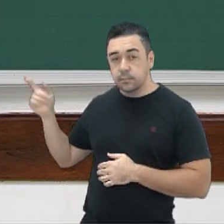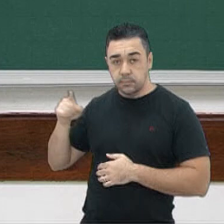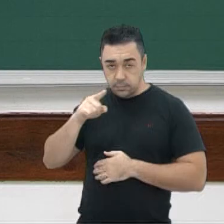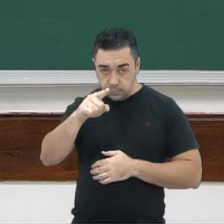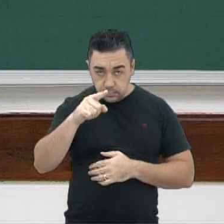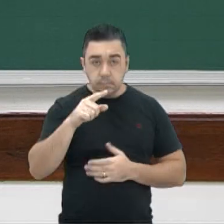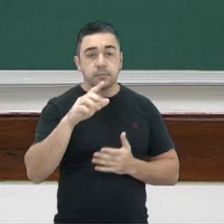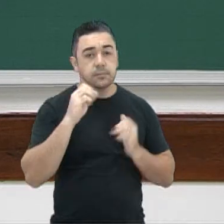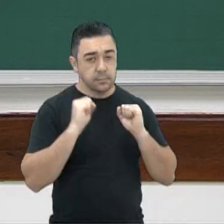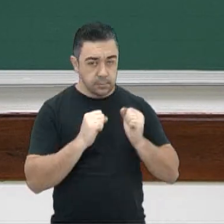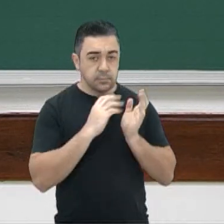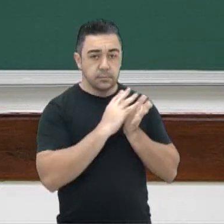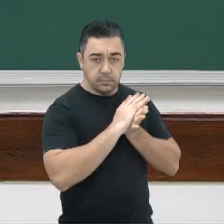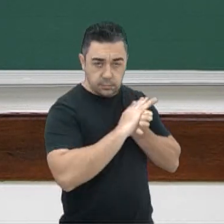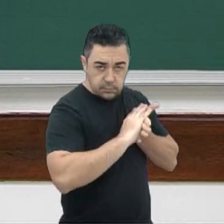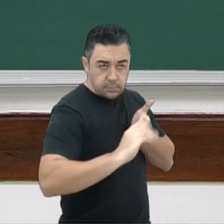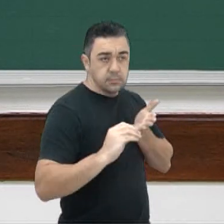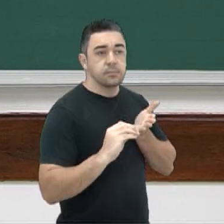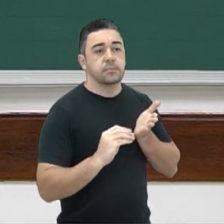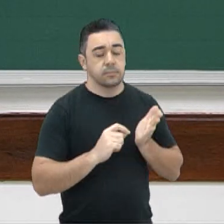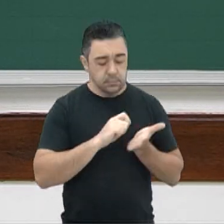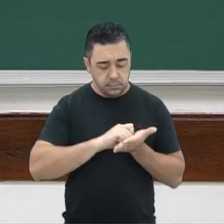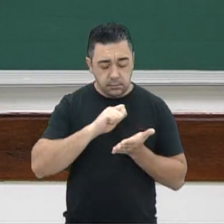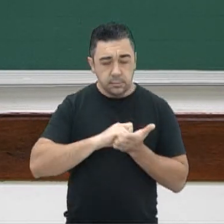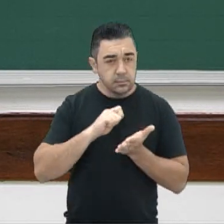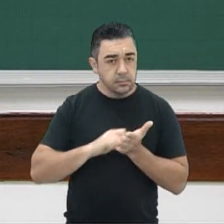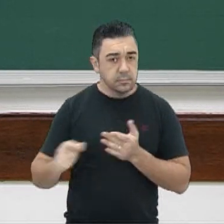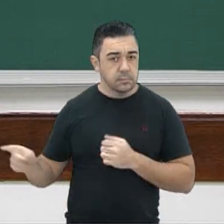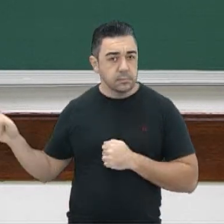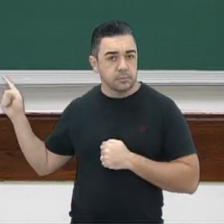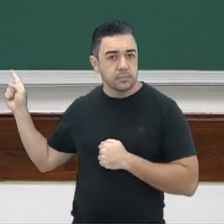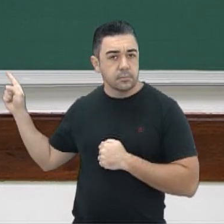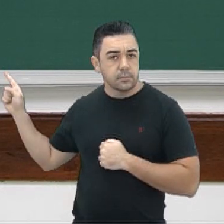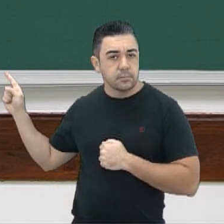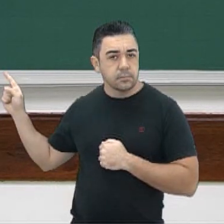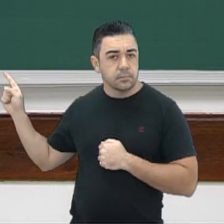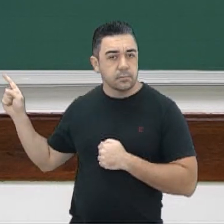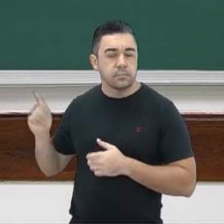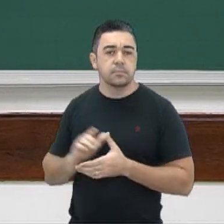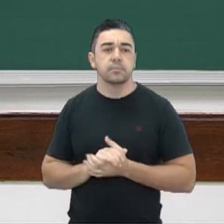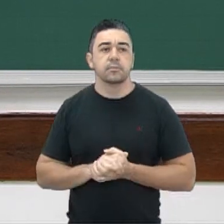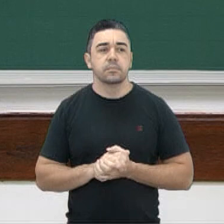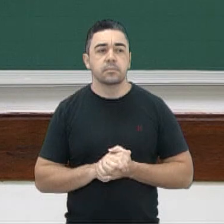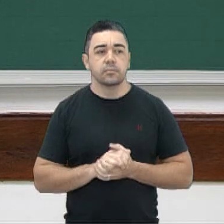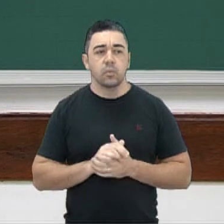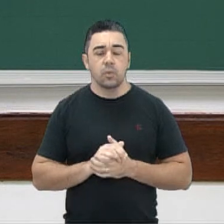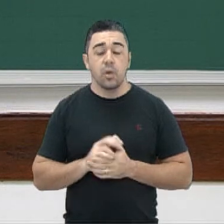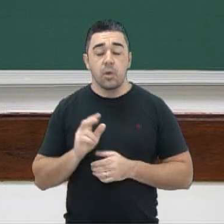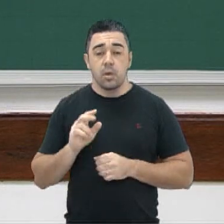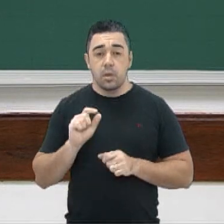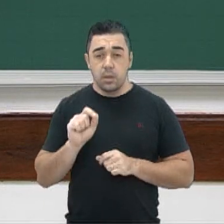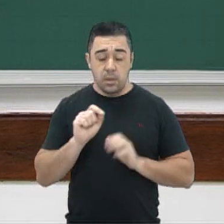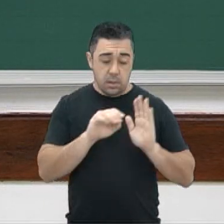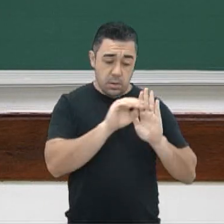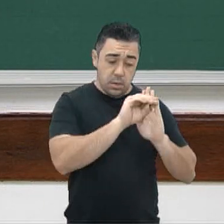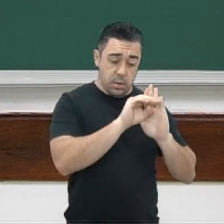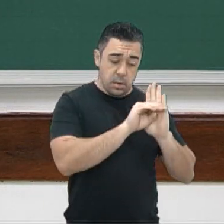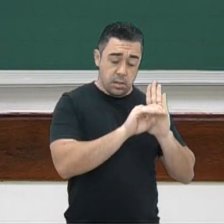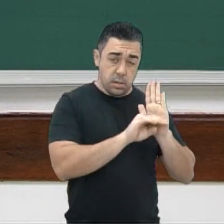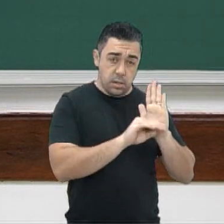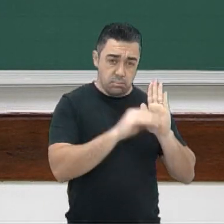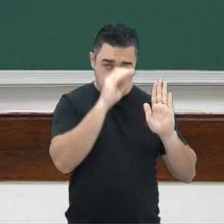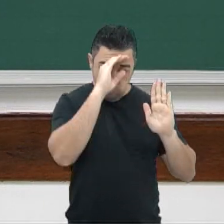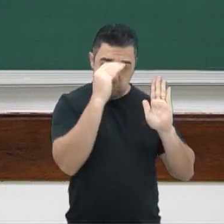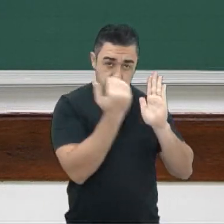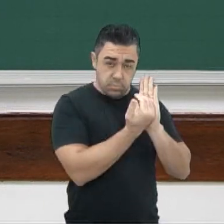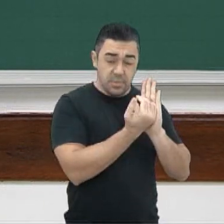escreverem lá no caderno, certo? E não deixarem de seguir essa ordem. Cuidar com a ordem deve ser